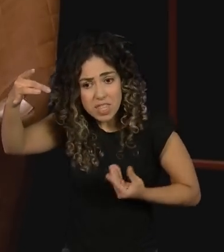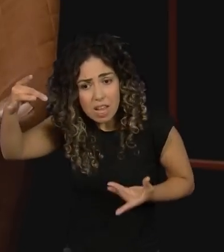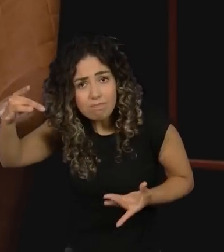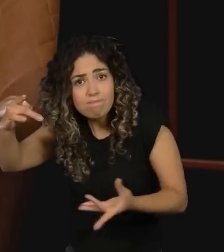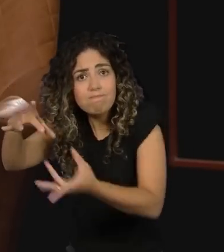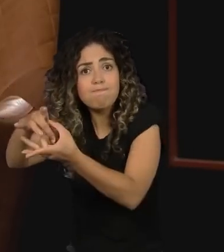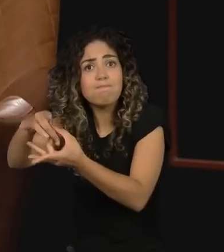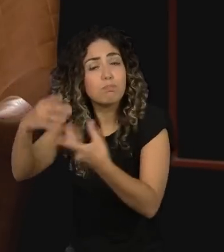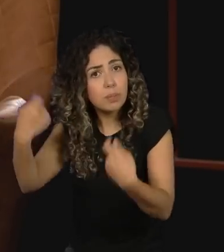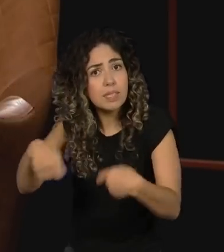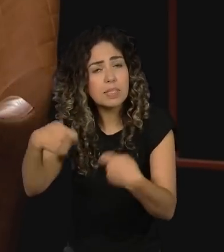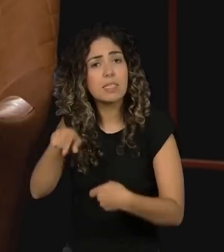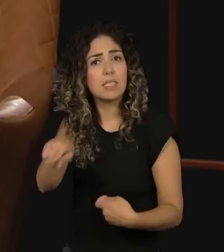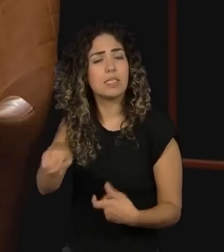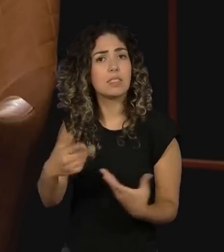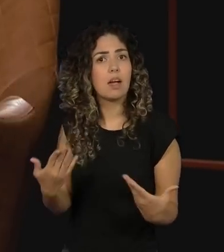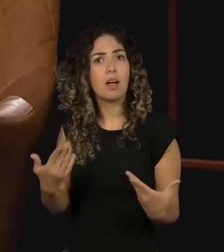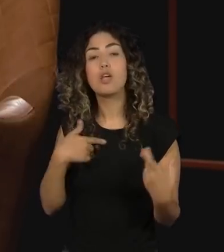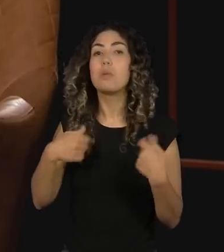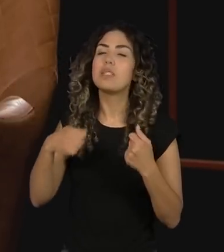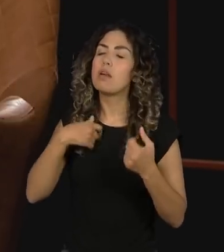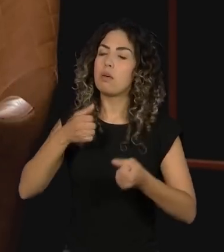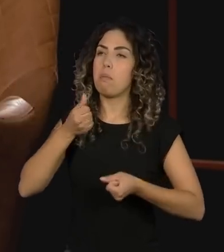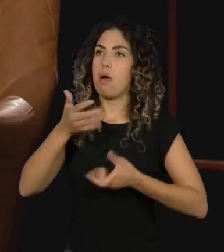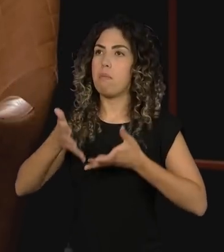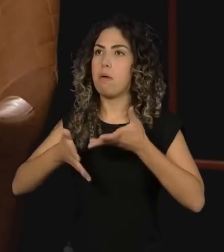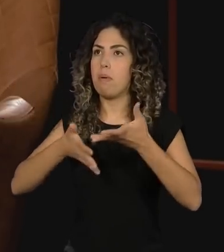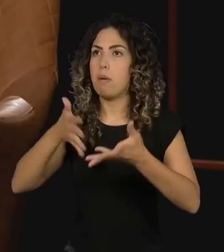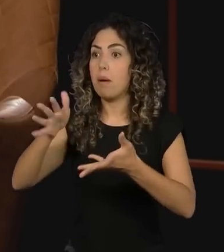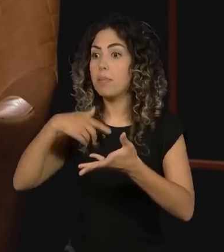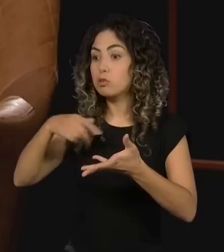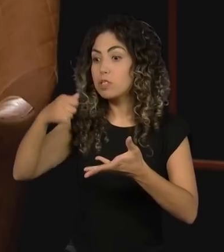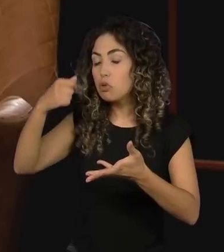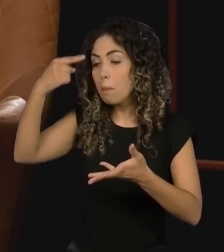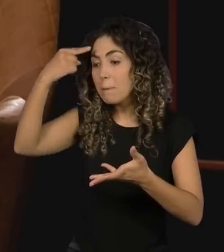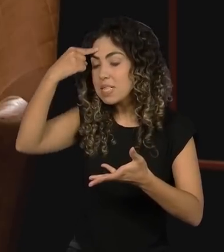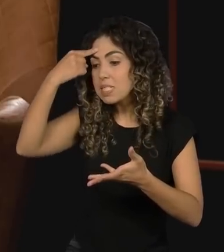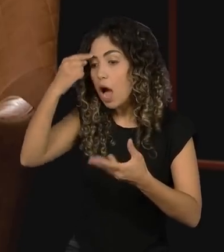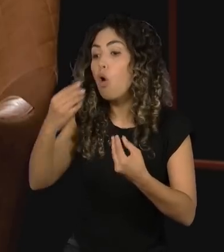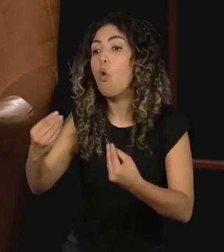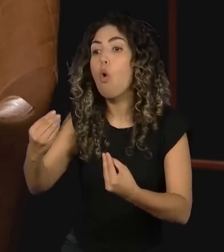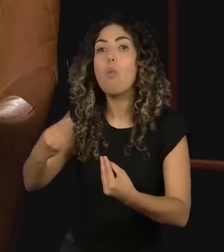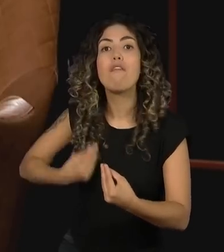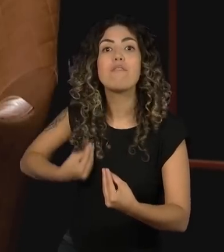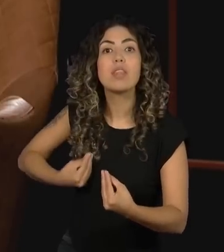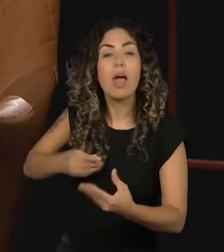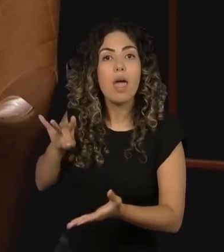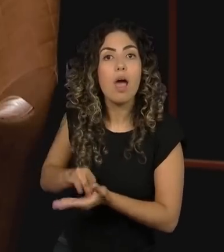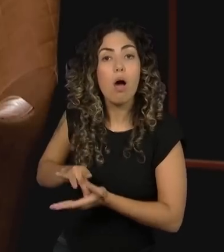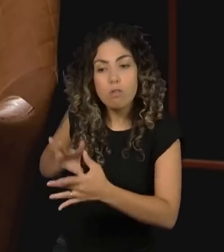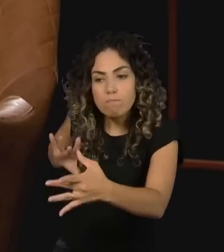está dizendo e pensando na hora também. Ouvindo, pensando,